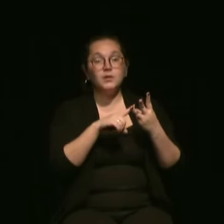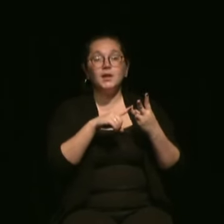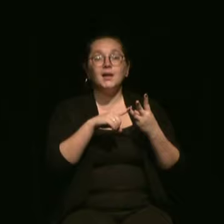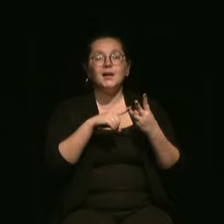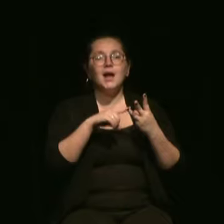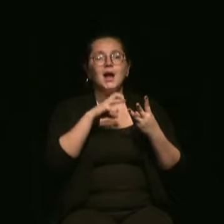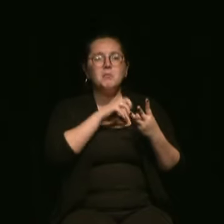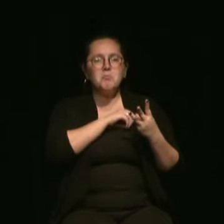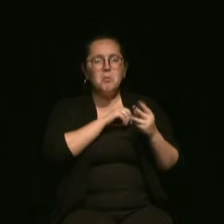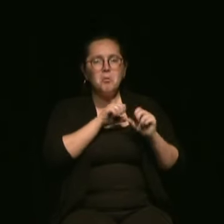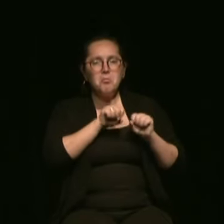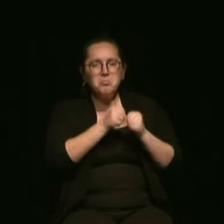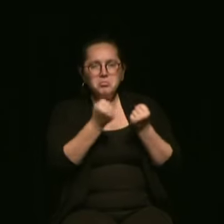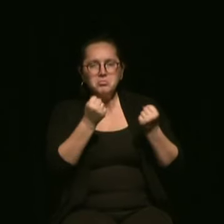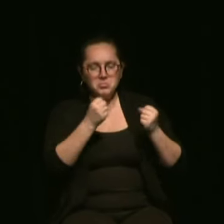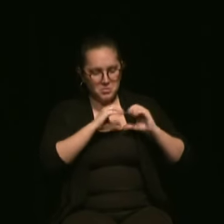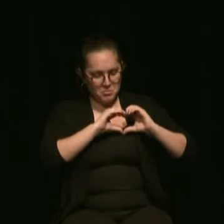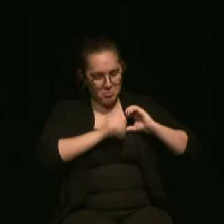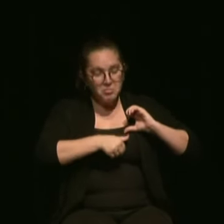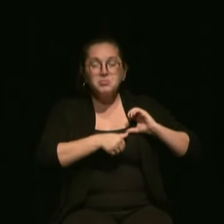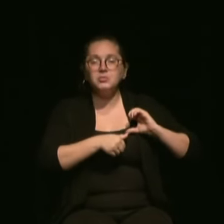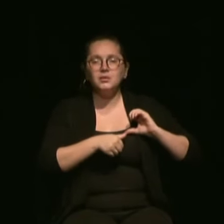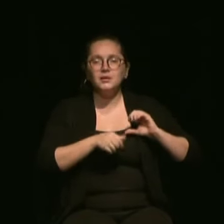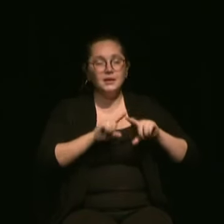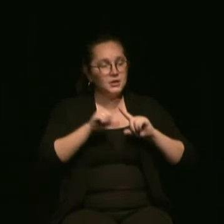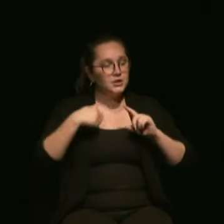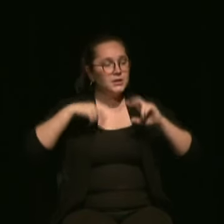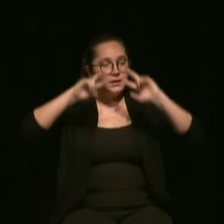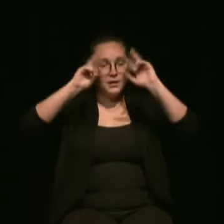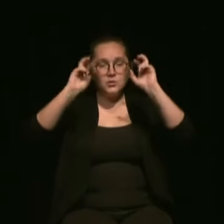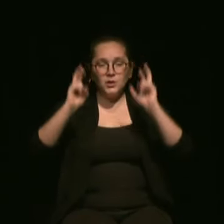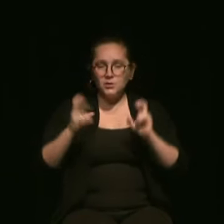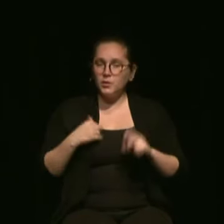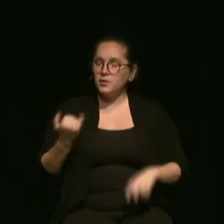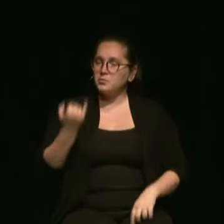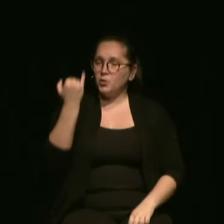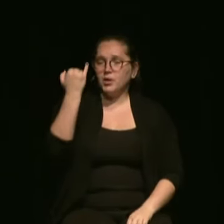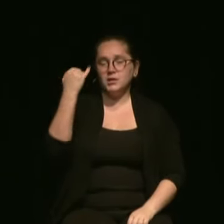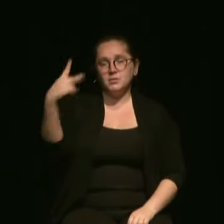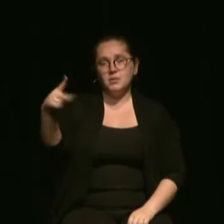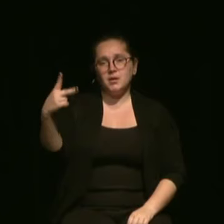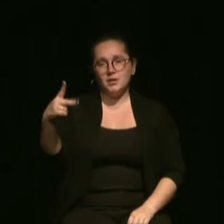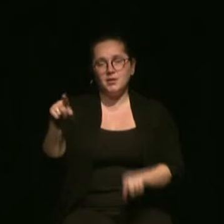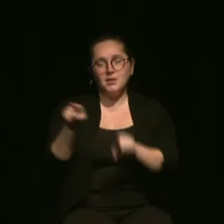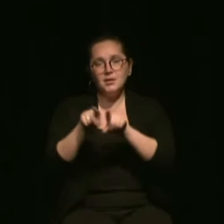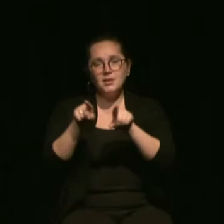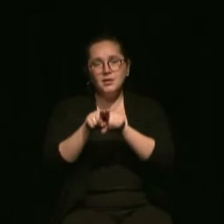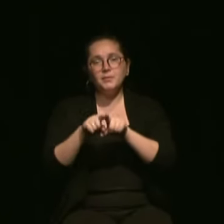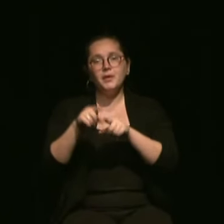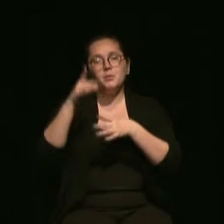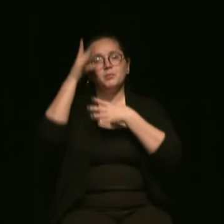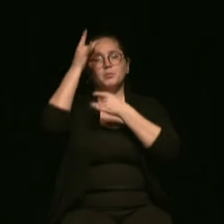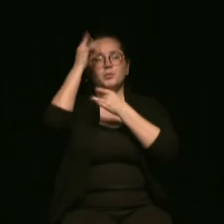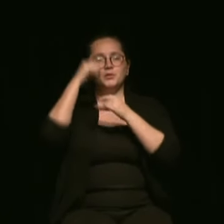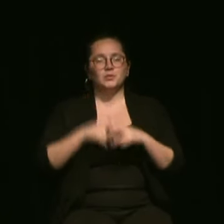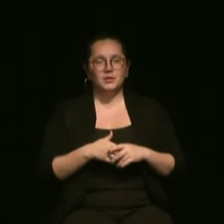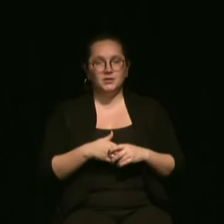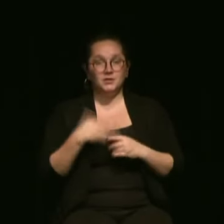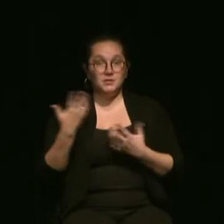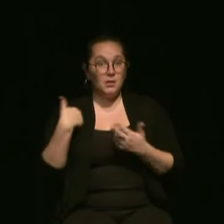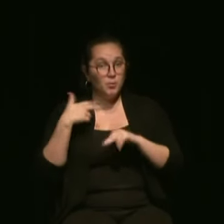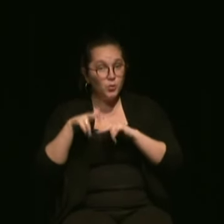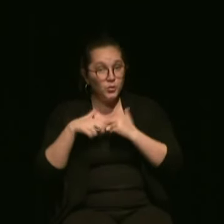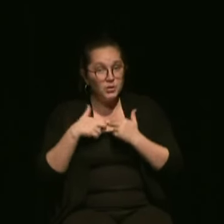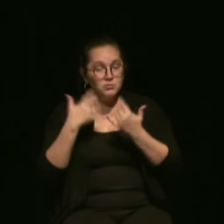decepções amorosas, de questões que são importantes para ele e importantes para o personagem. E é por isso que